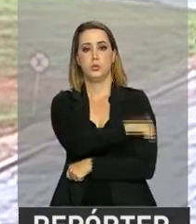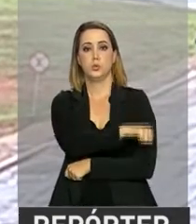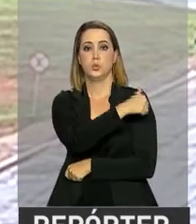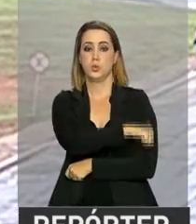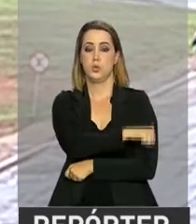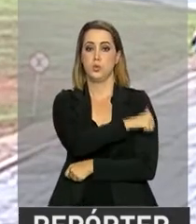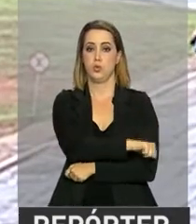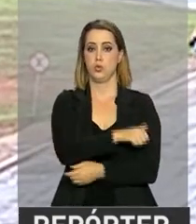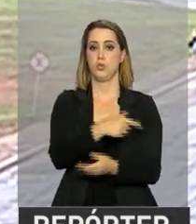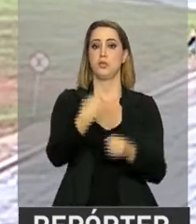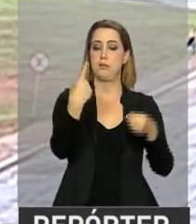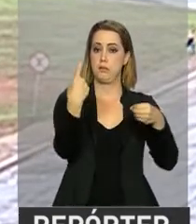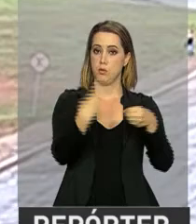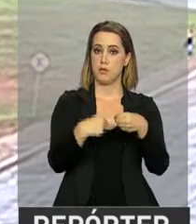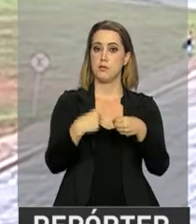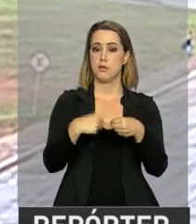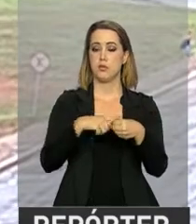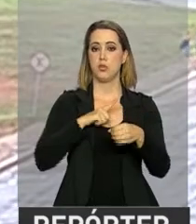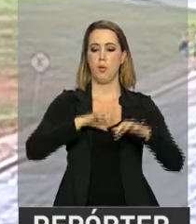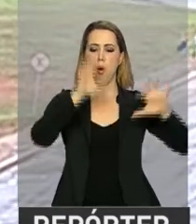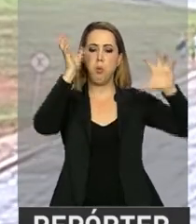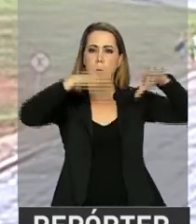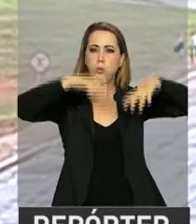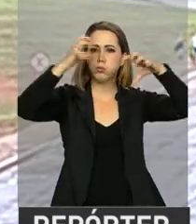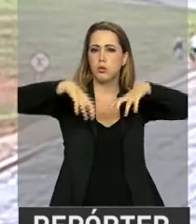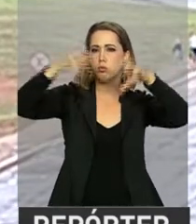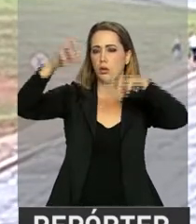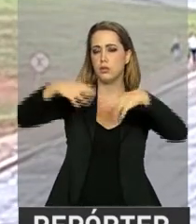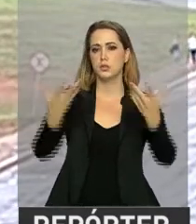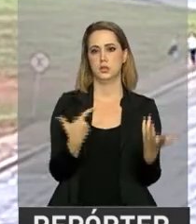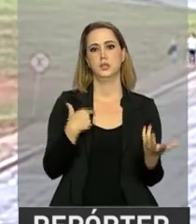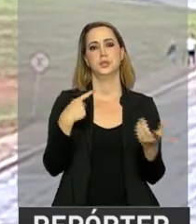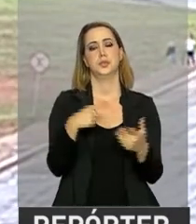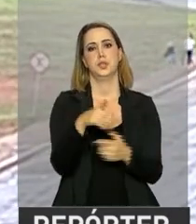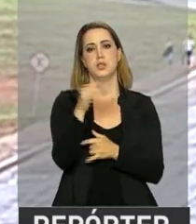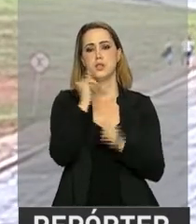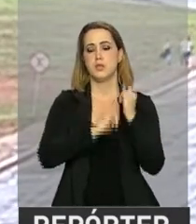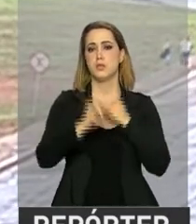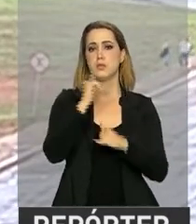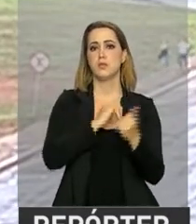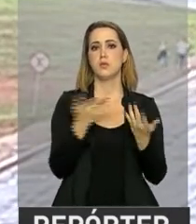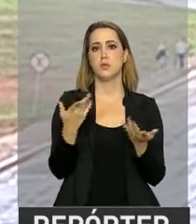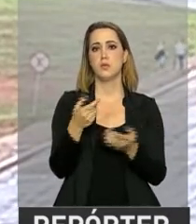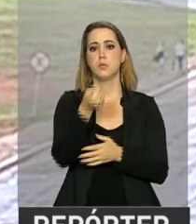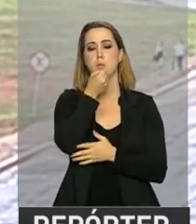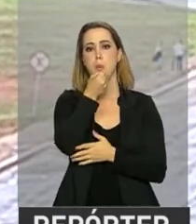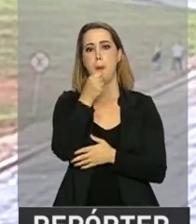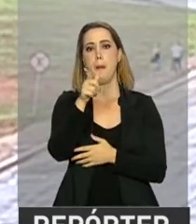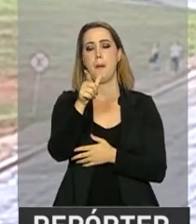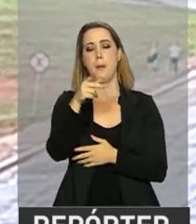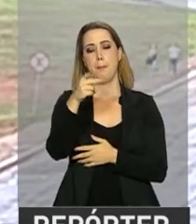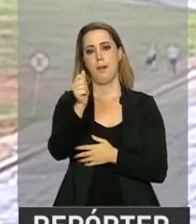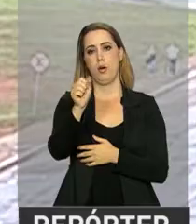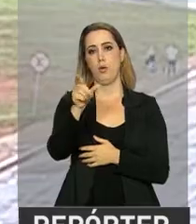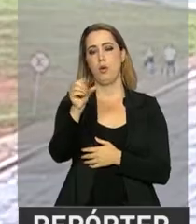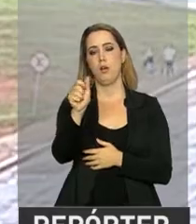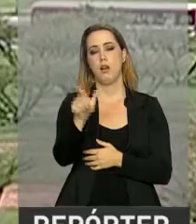foi castigada também por muita chuva nos últimos dias e quem tem as informações é a repórter Paola de Orte. Paola.